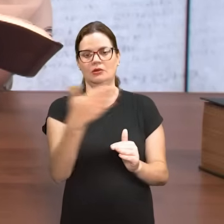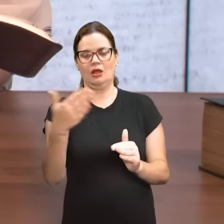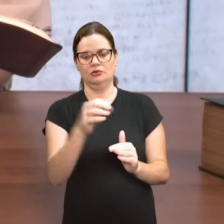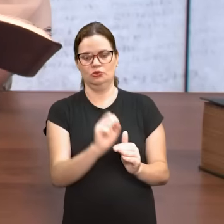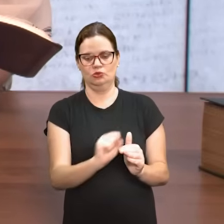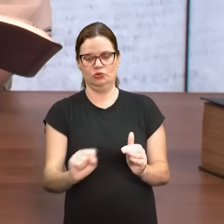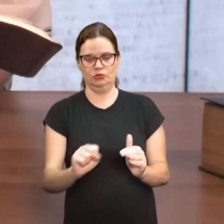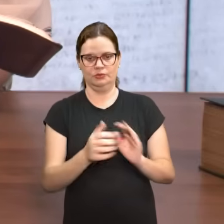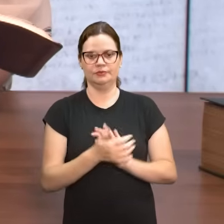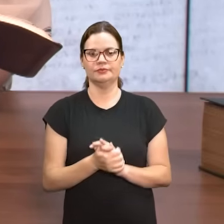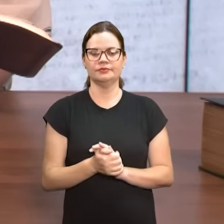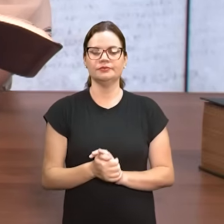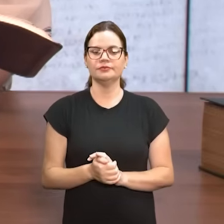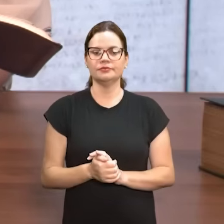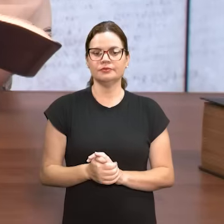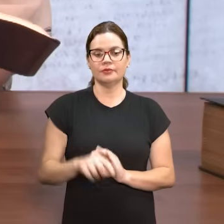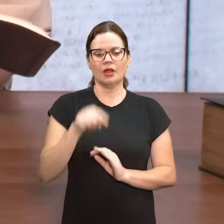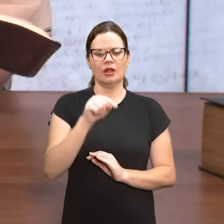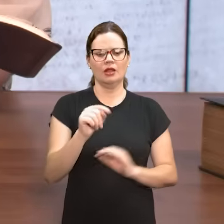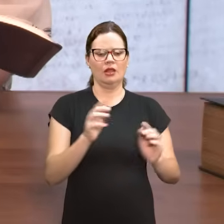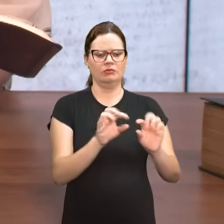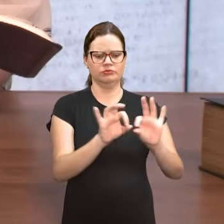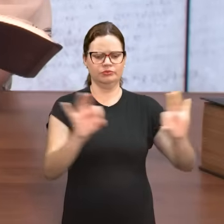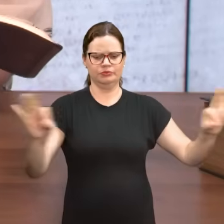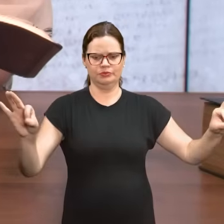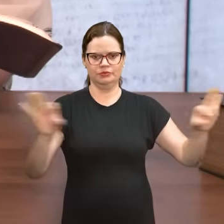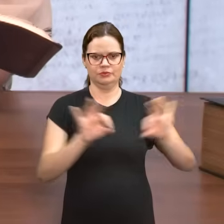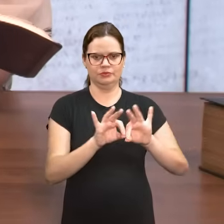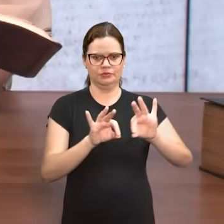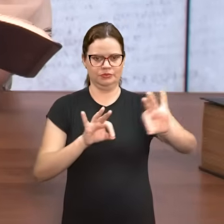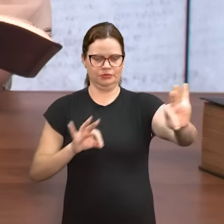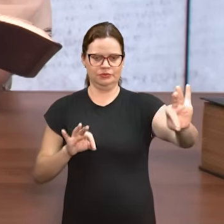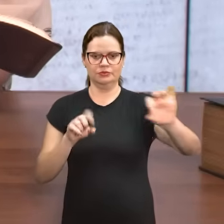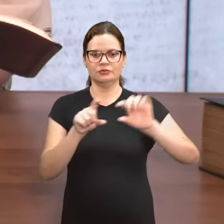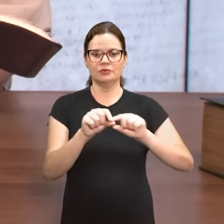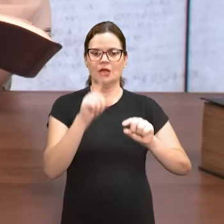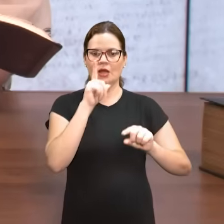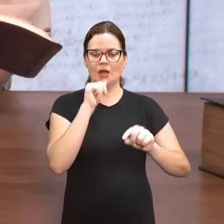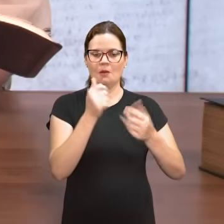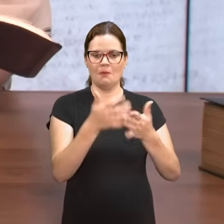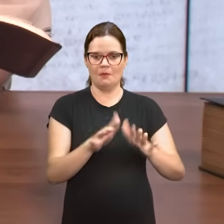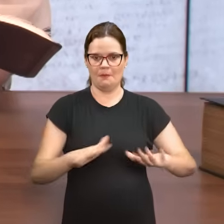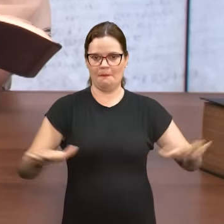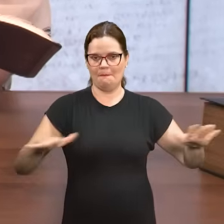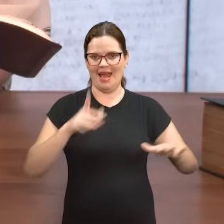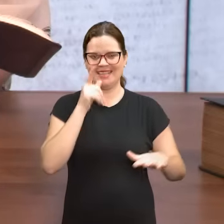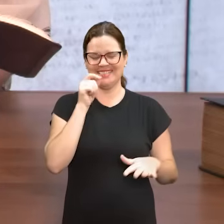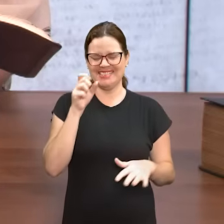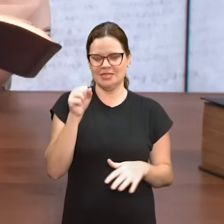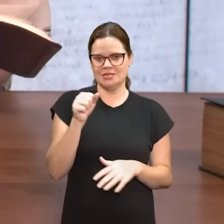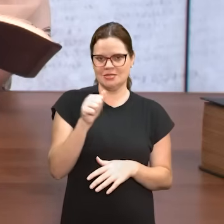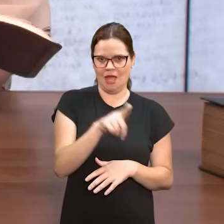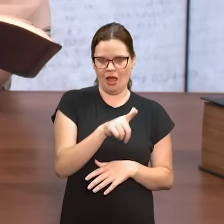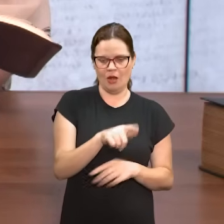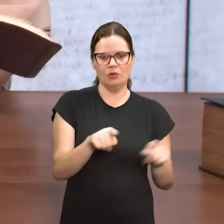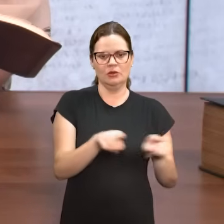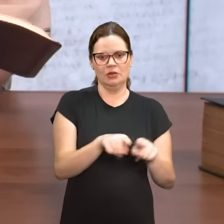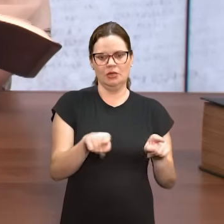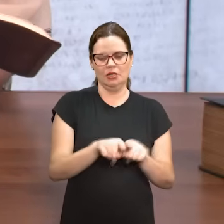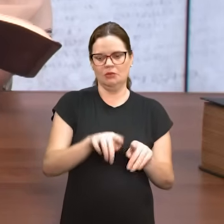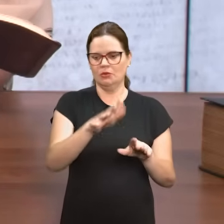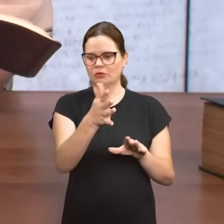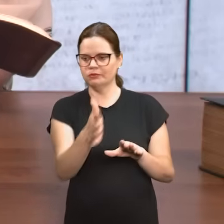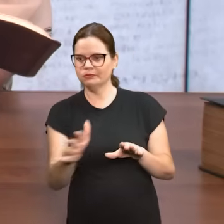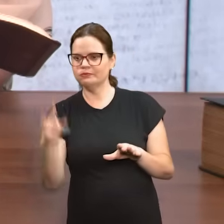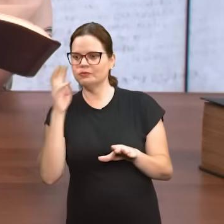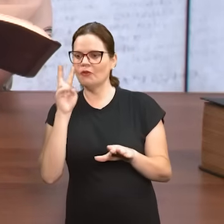sul. E foi o seu termo para o sul, desde a ribeira do Mar Salgado, desde a baía que olha